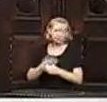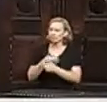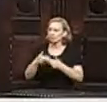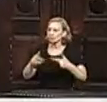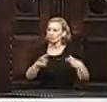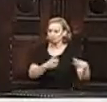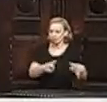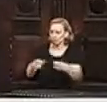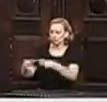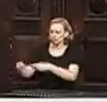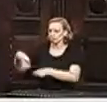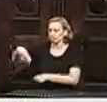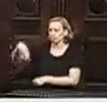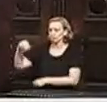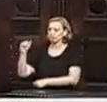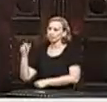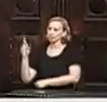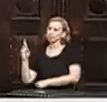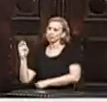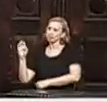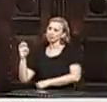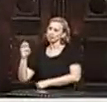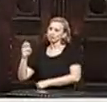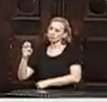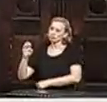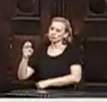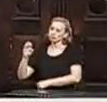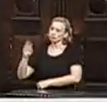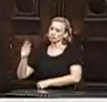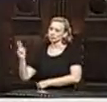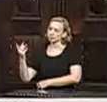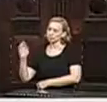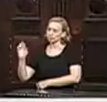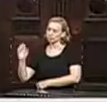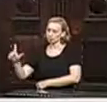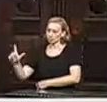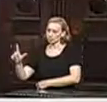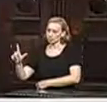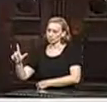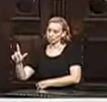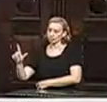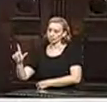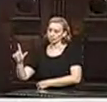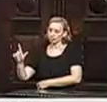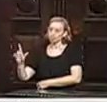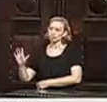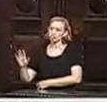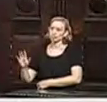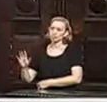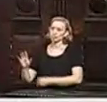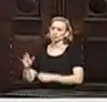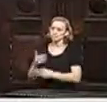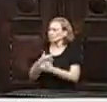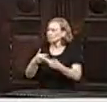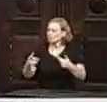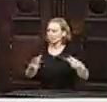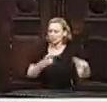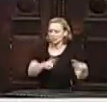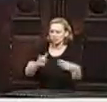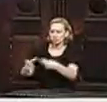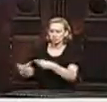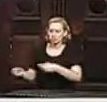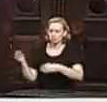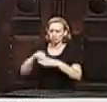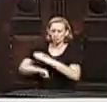pode falar do Henrique Lage, na minha querida Niterói, pode falar do ISERJ, na Tijuca, pode falar do ISEPAM, em Campos, entre